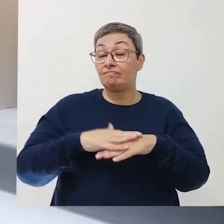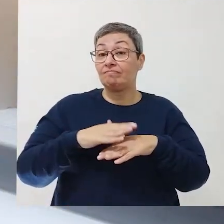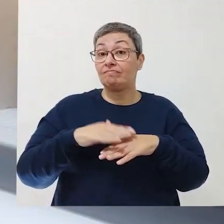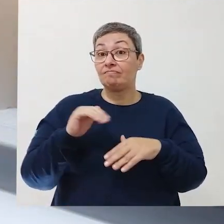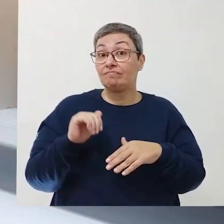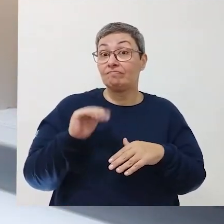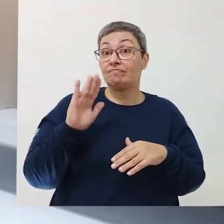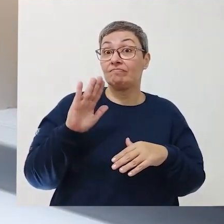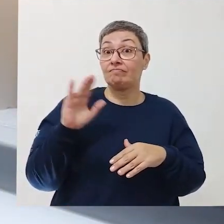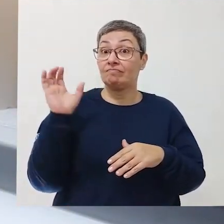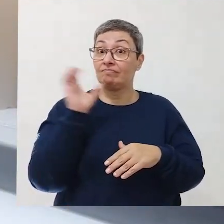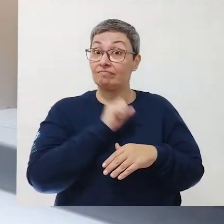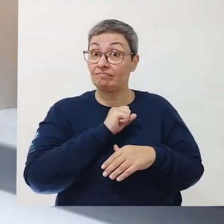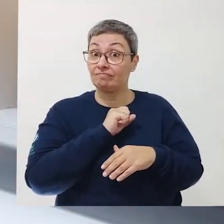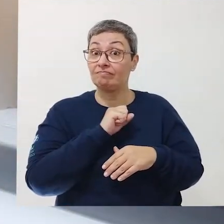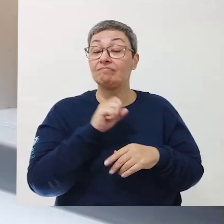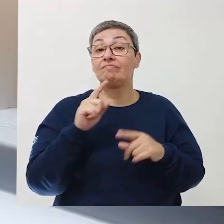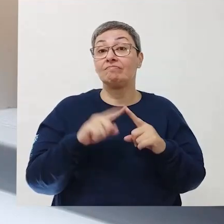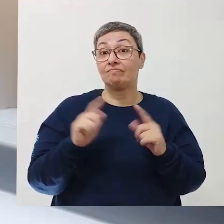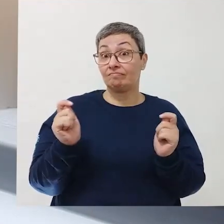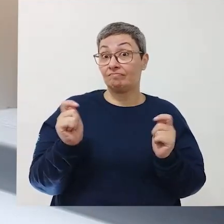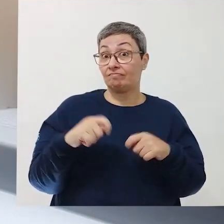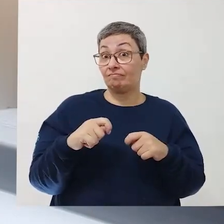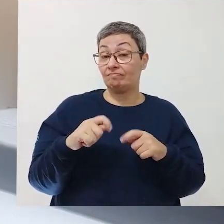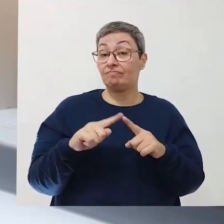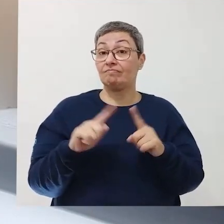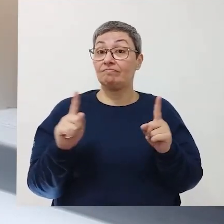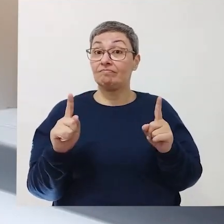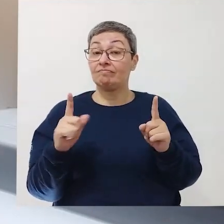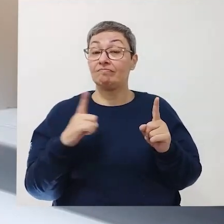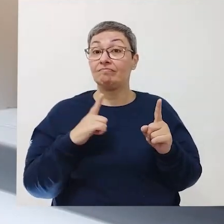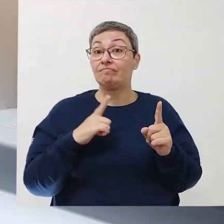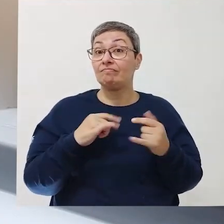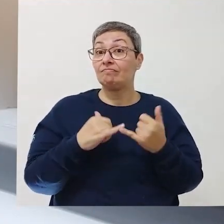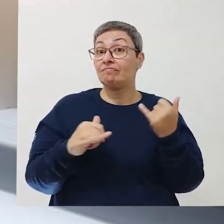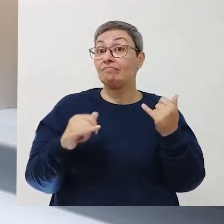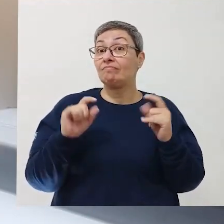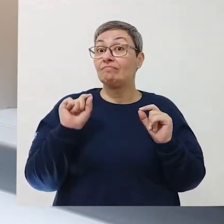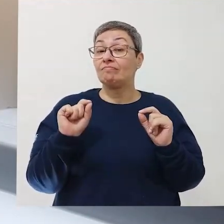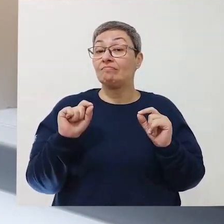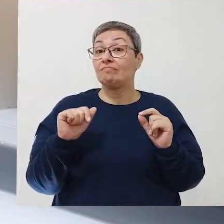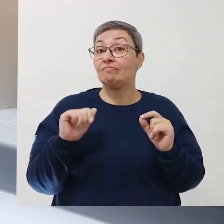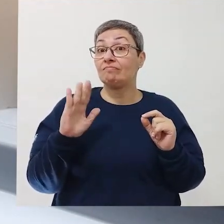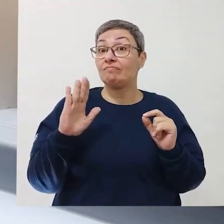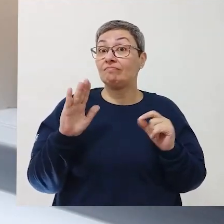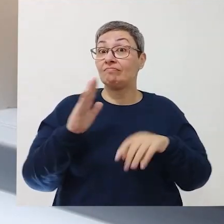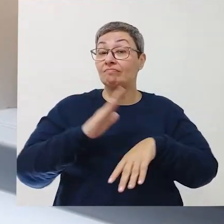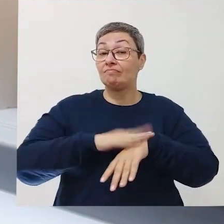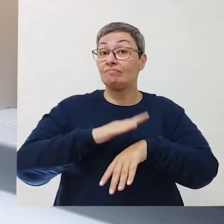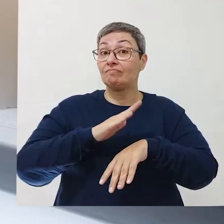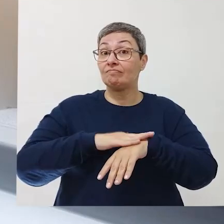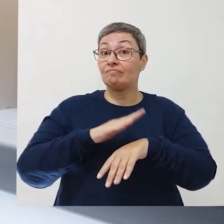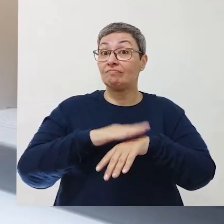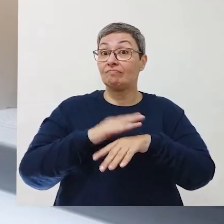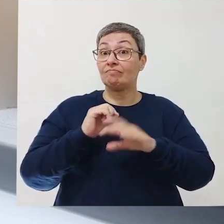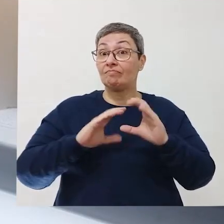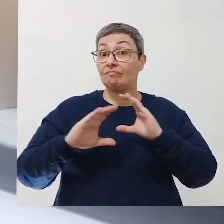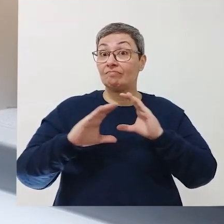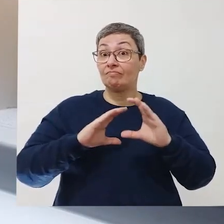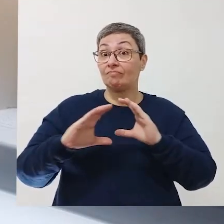falta de controle no uso das tecnologias Tem gerado preocupações quanto à saúde